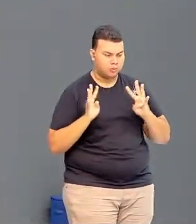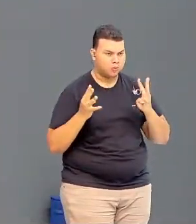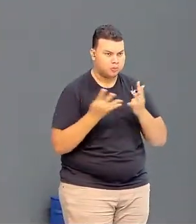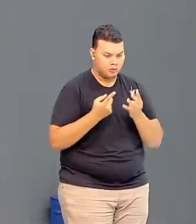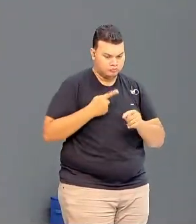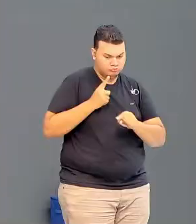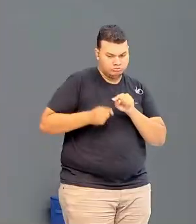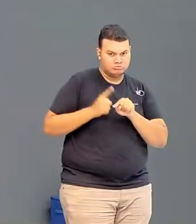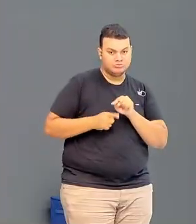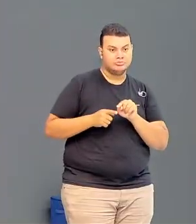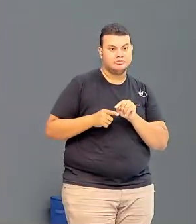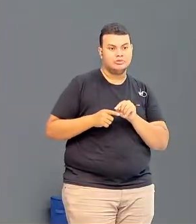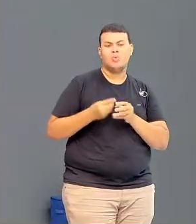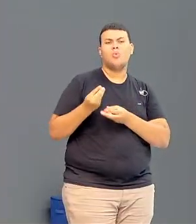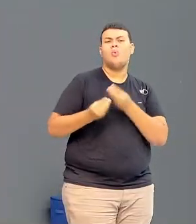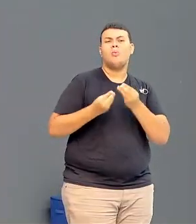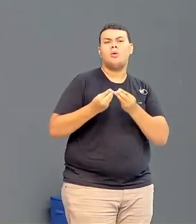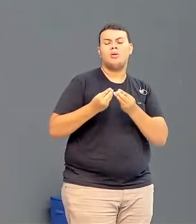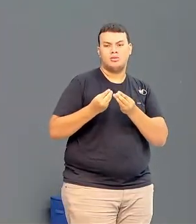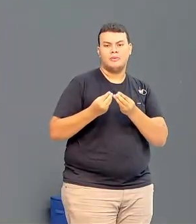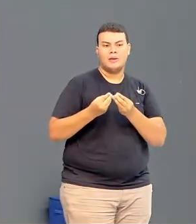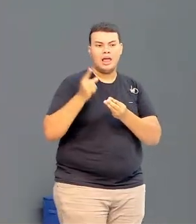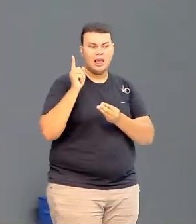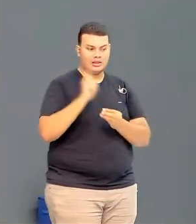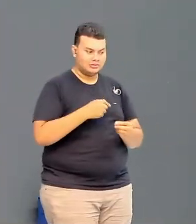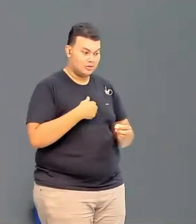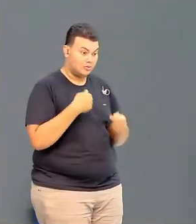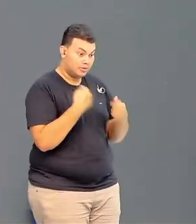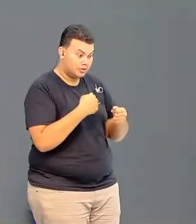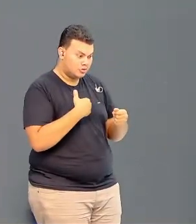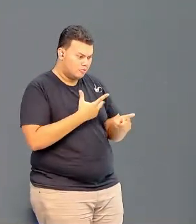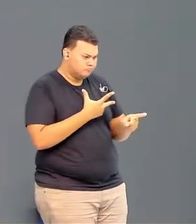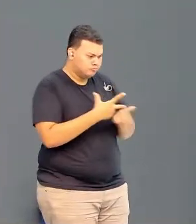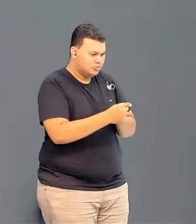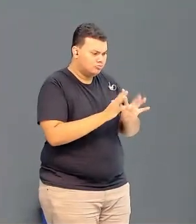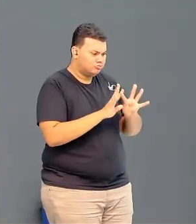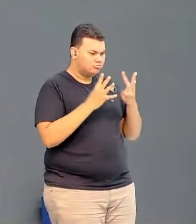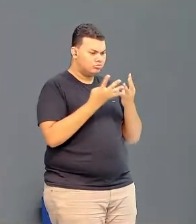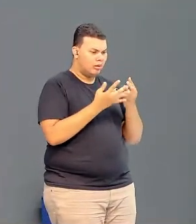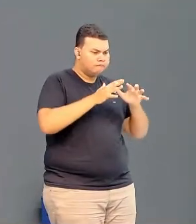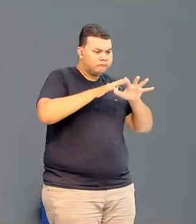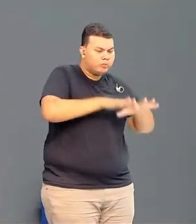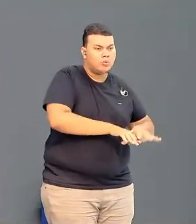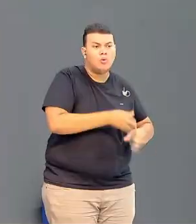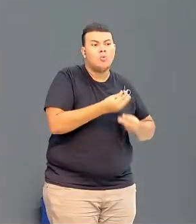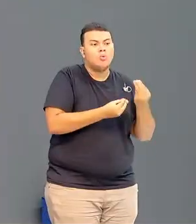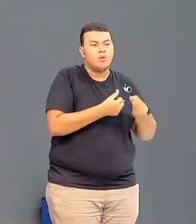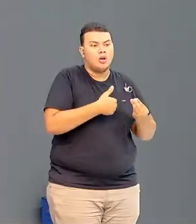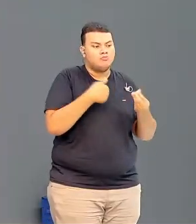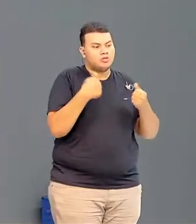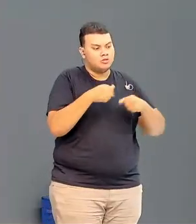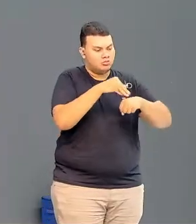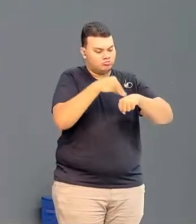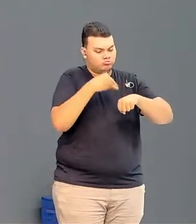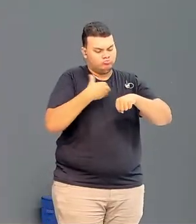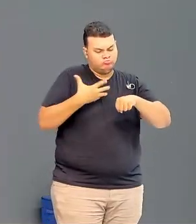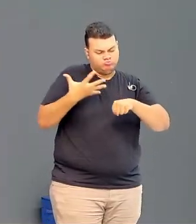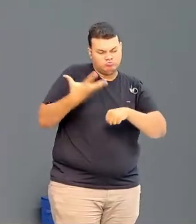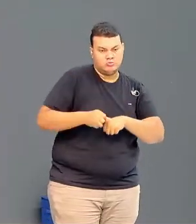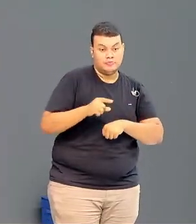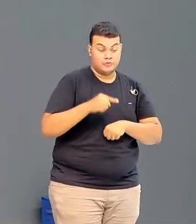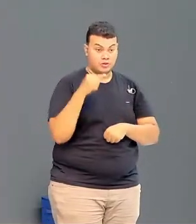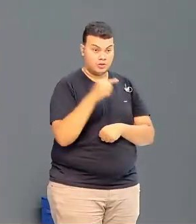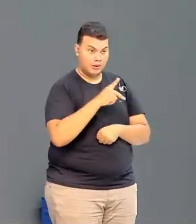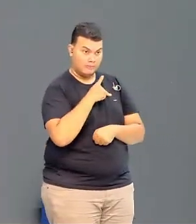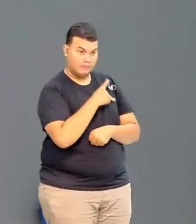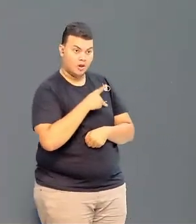Como é que eu destruo isso, pastor? Primeiro, destruindo os decretos, os argumentos. Segundo, o apóstolo Paulo